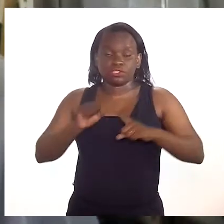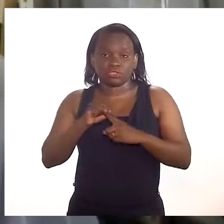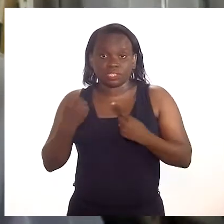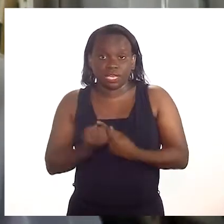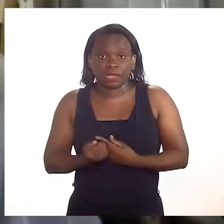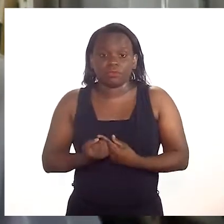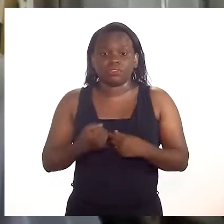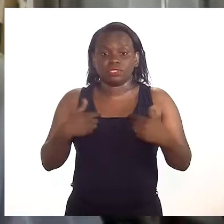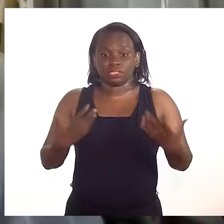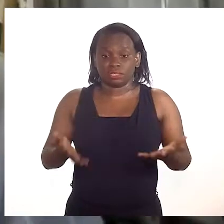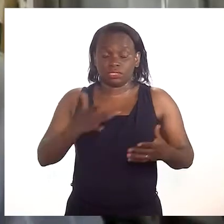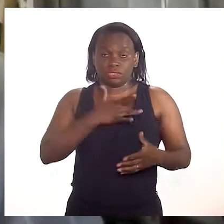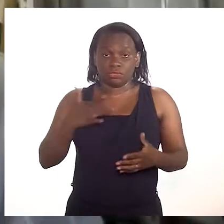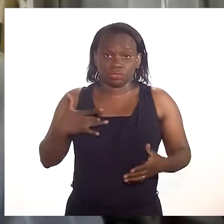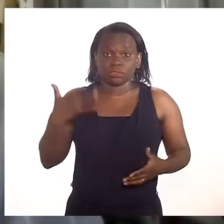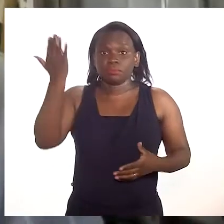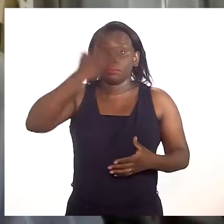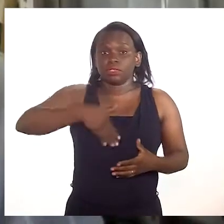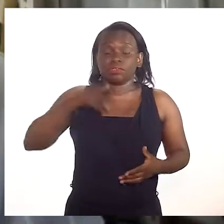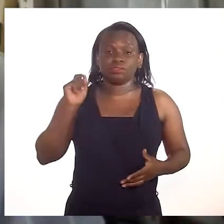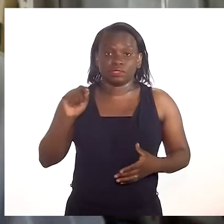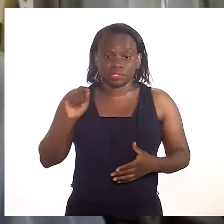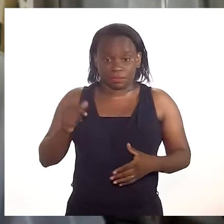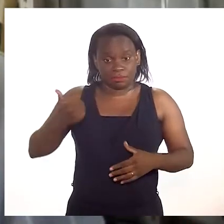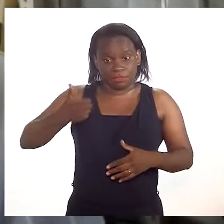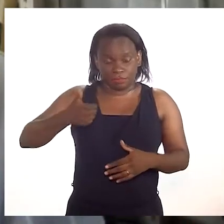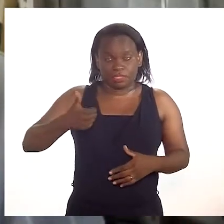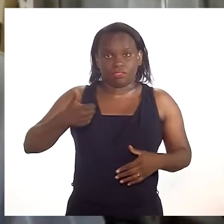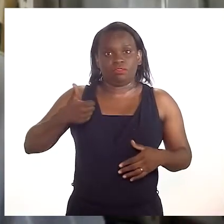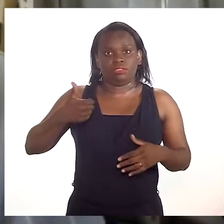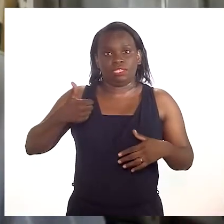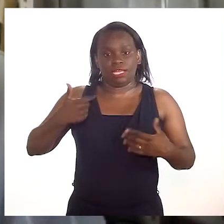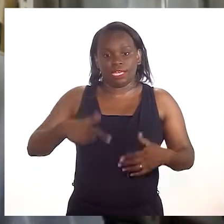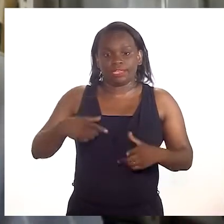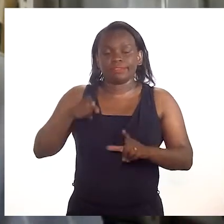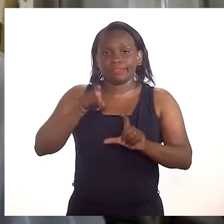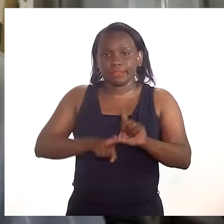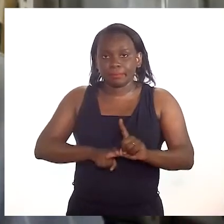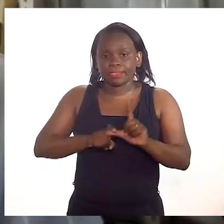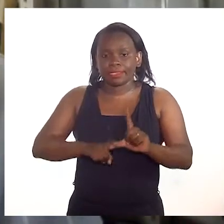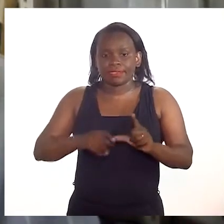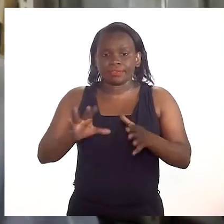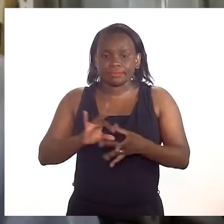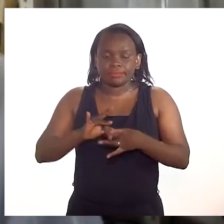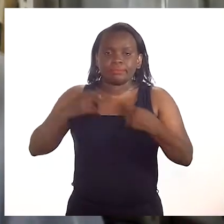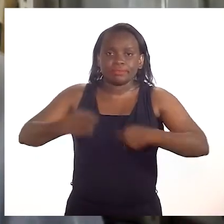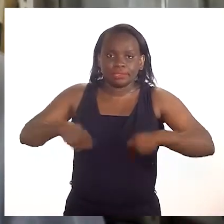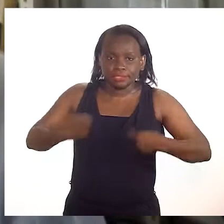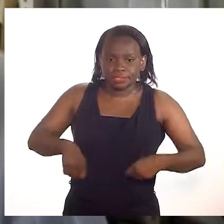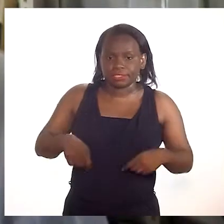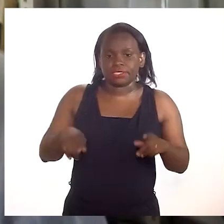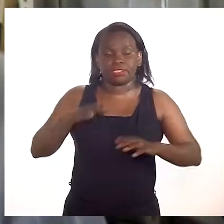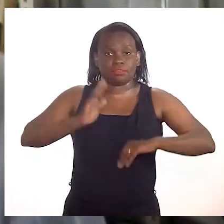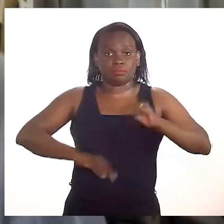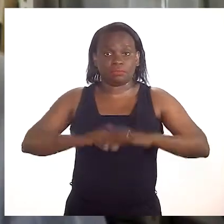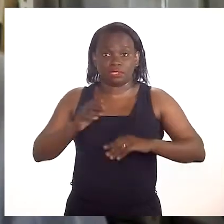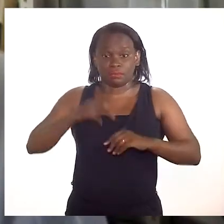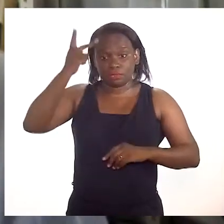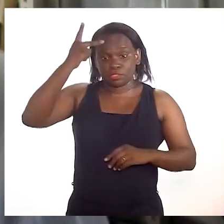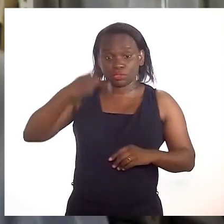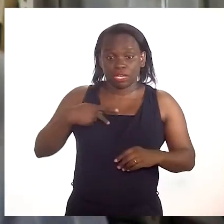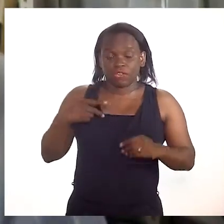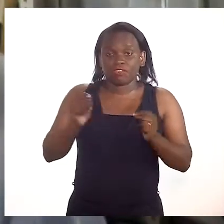política social. Então, a saúde mostra, primeiro, a interdependência, que sem capacidade de